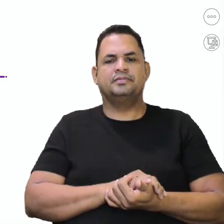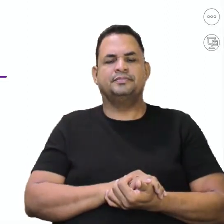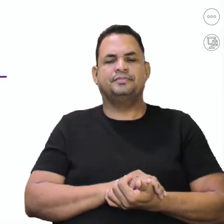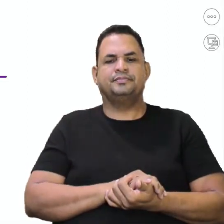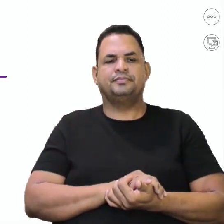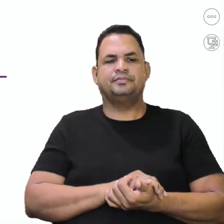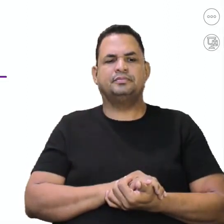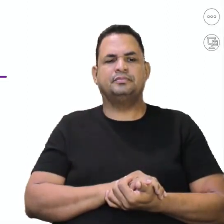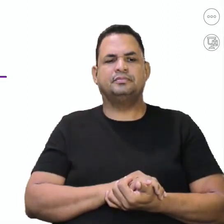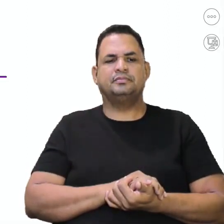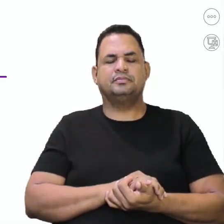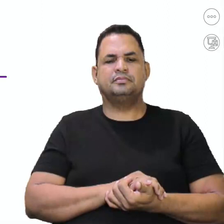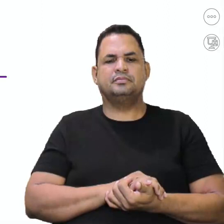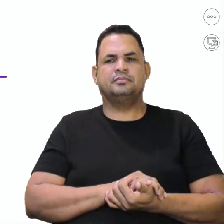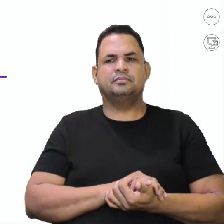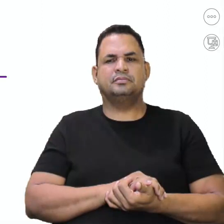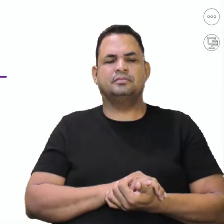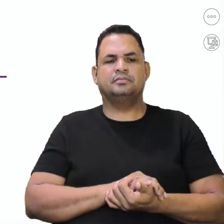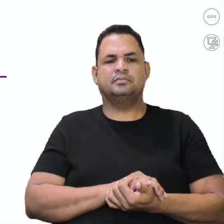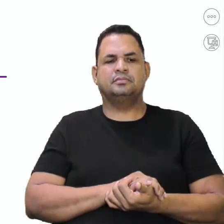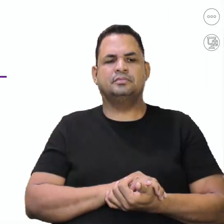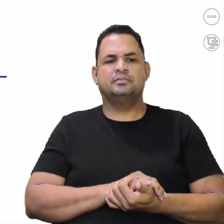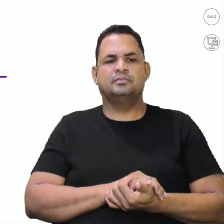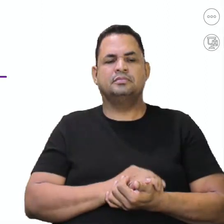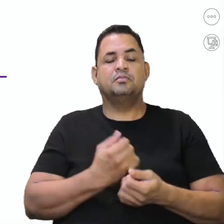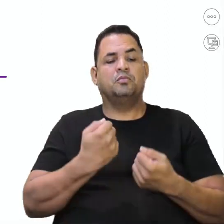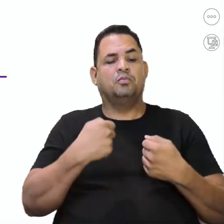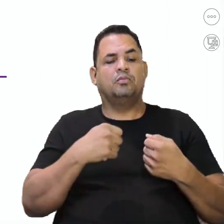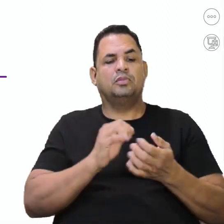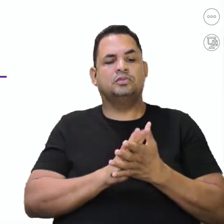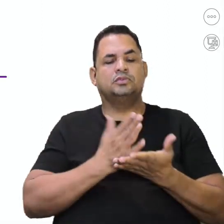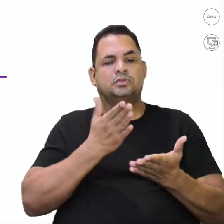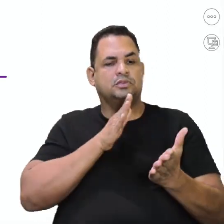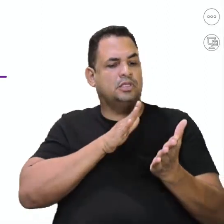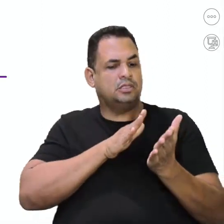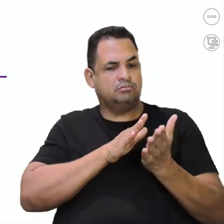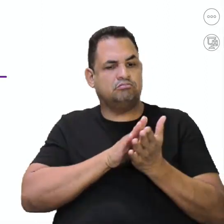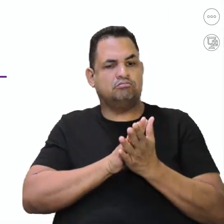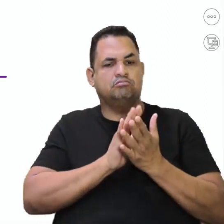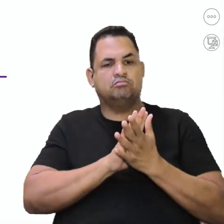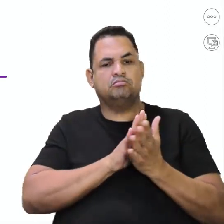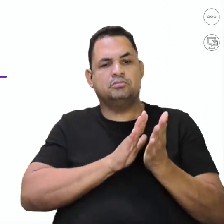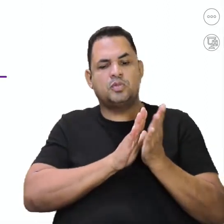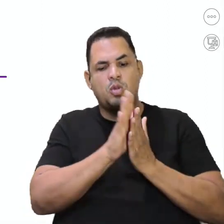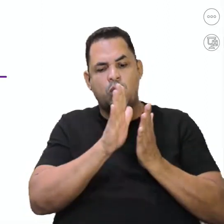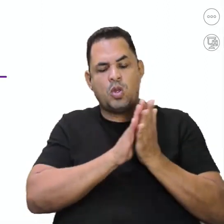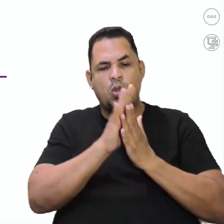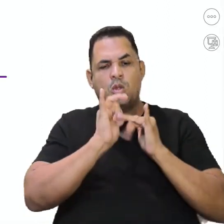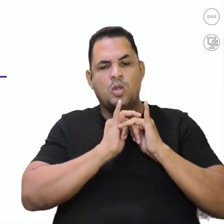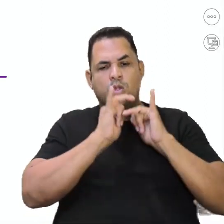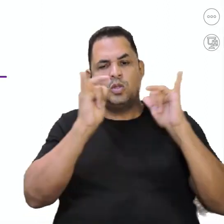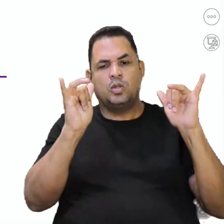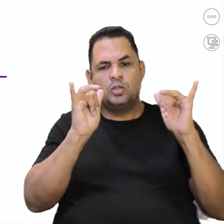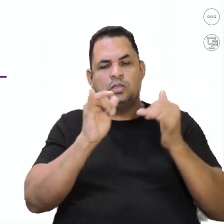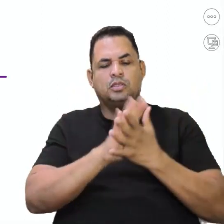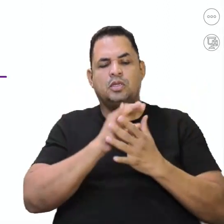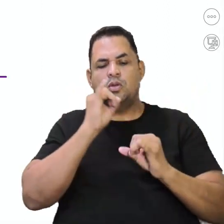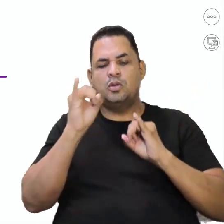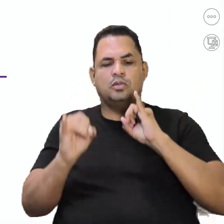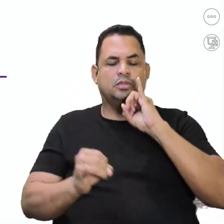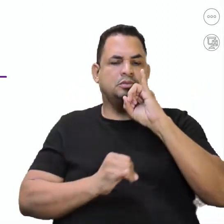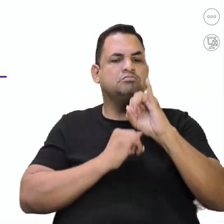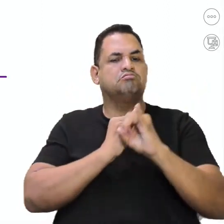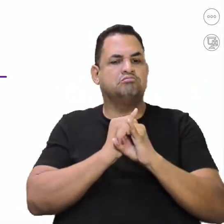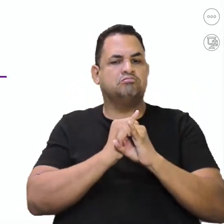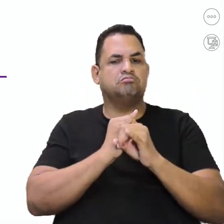or online formats or both. Ou seja, eles podem ser publicados published, tanto no formato online